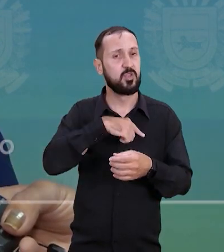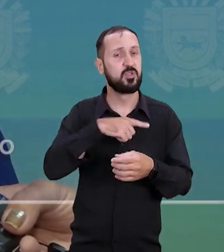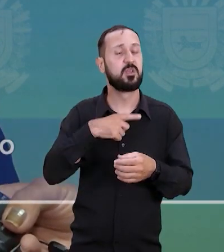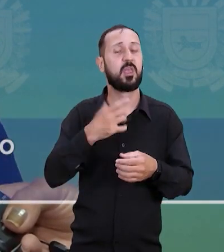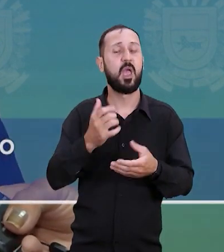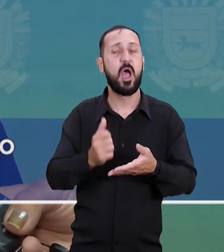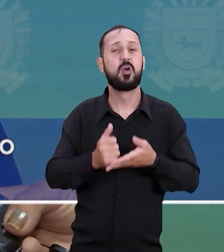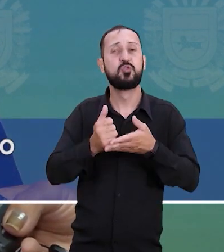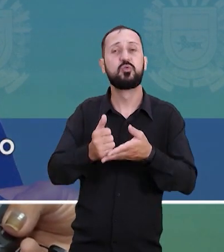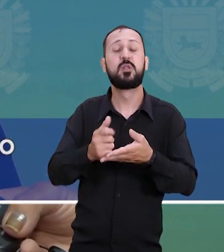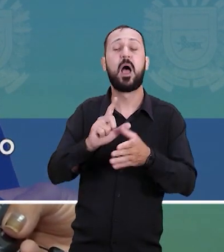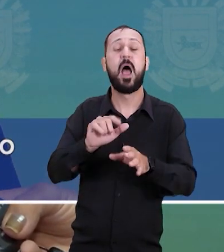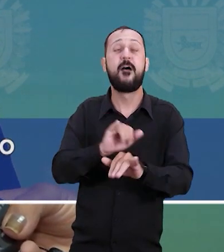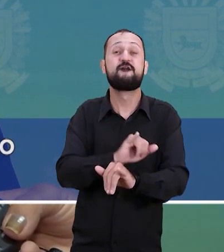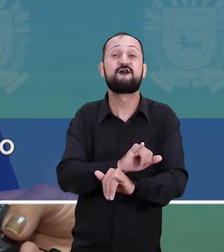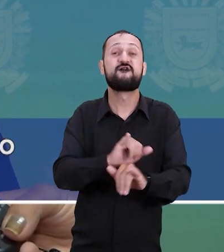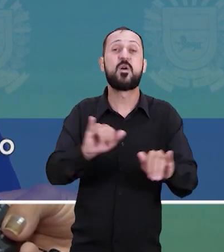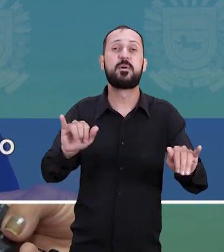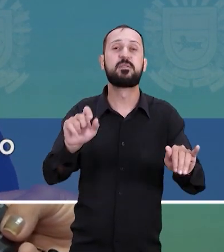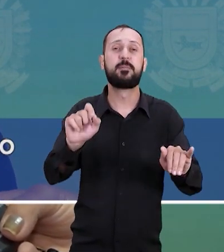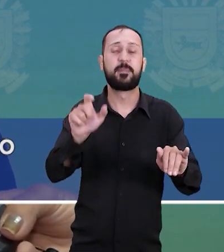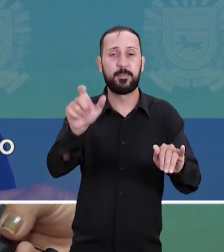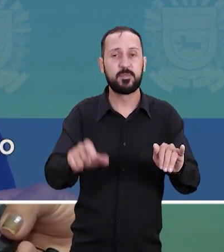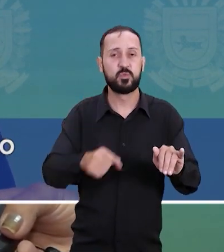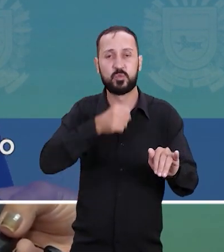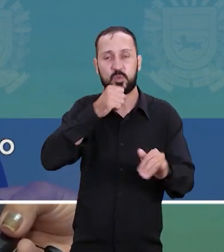nós vamos facilitar a